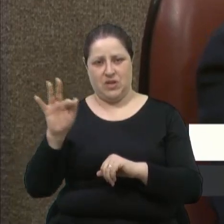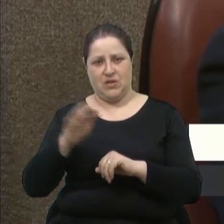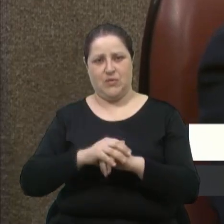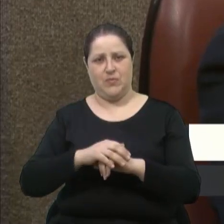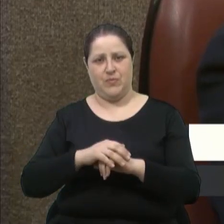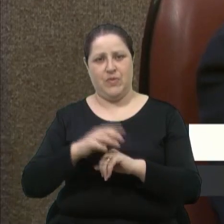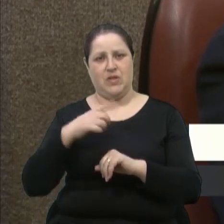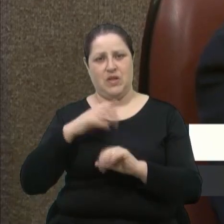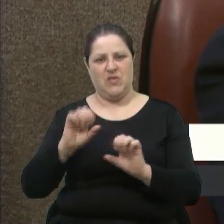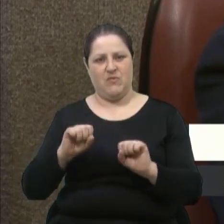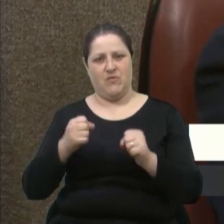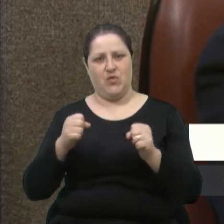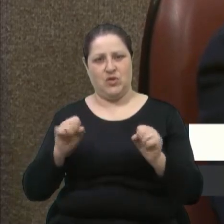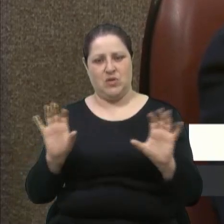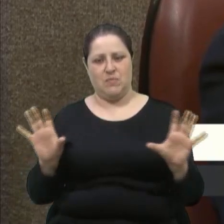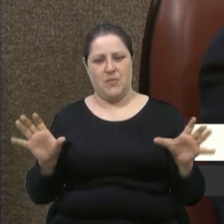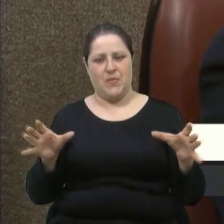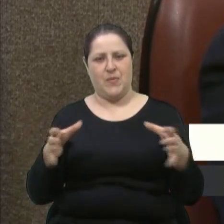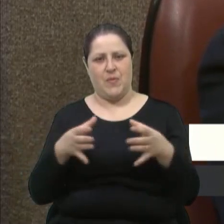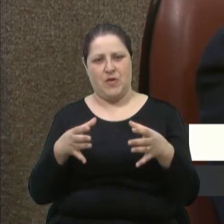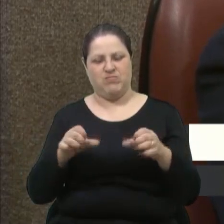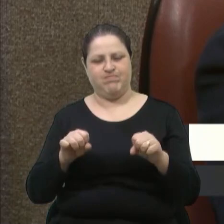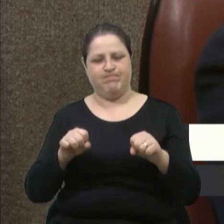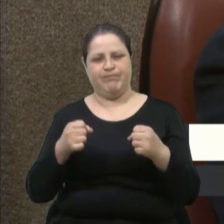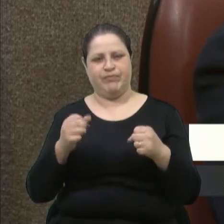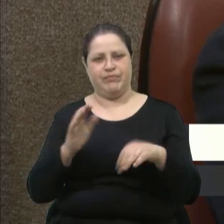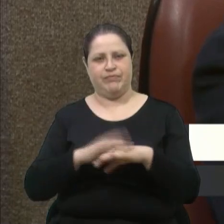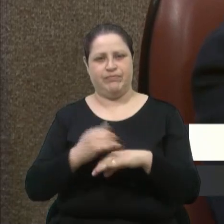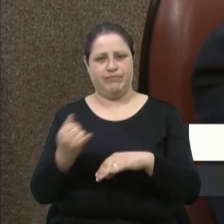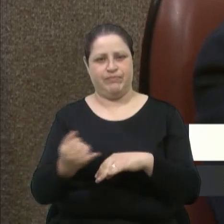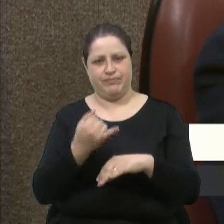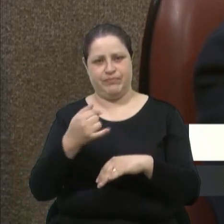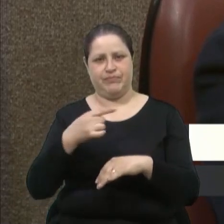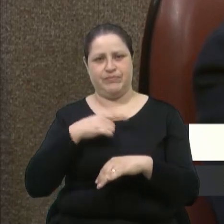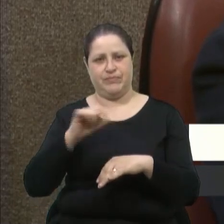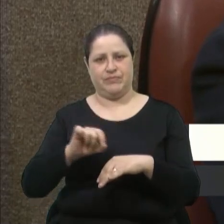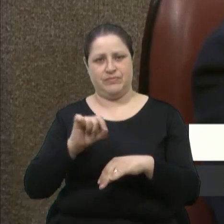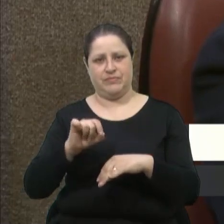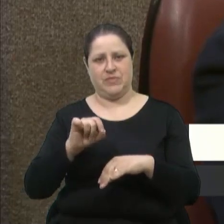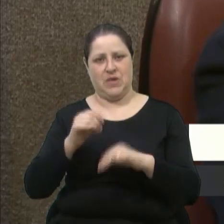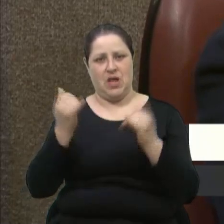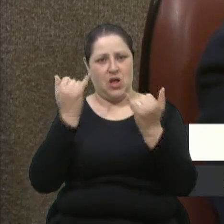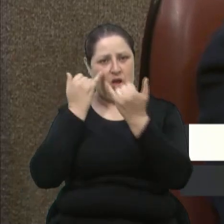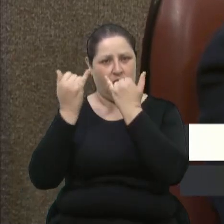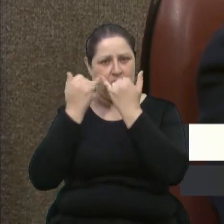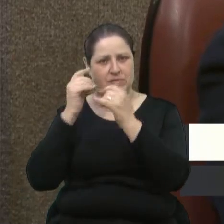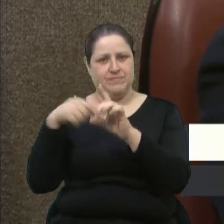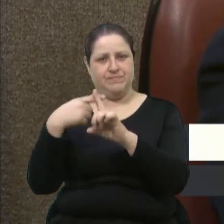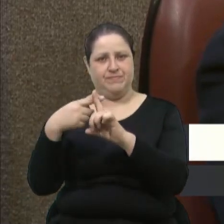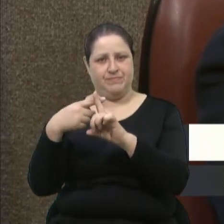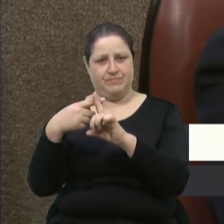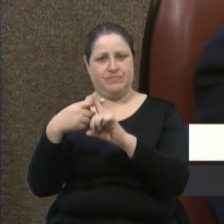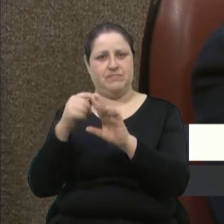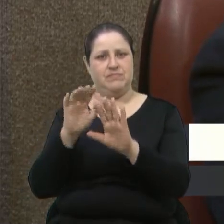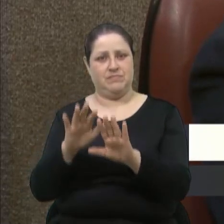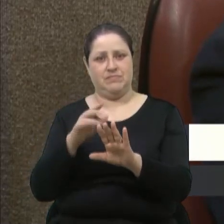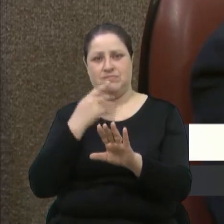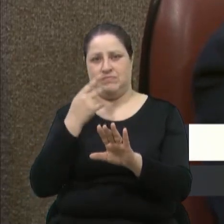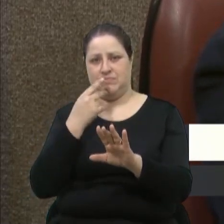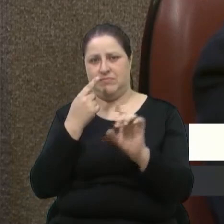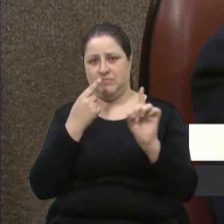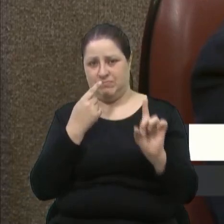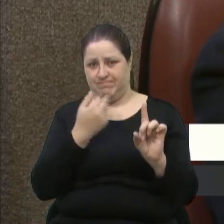une forças, é muito mais importante. Então, nós temos né, essa notícia positiva, mas eu quero deixar só